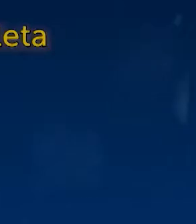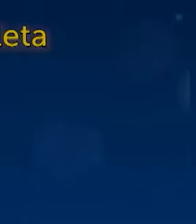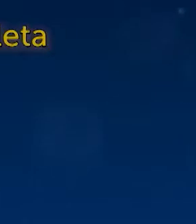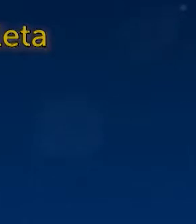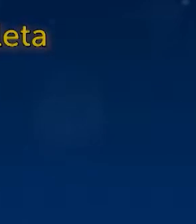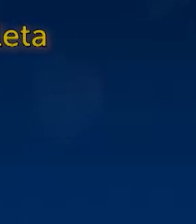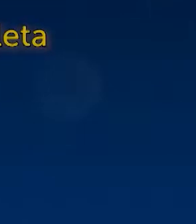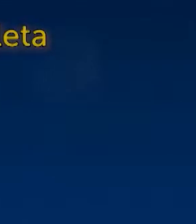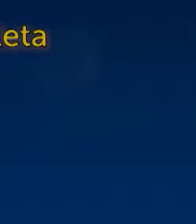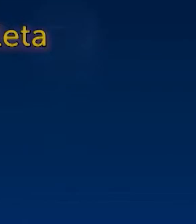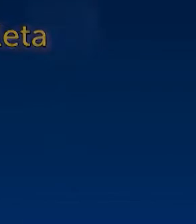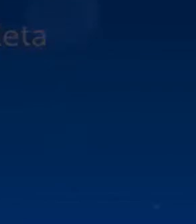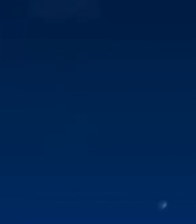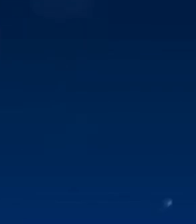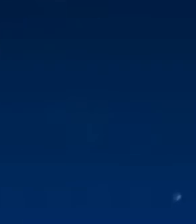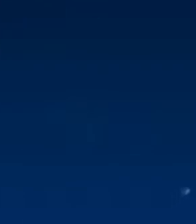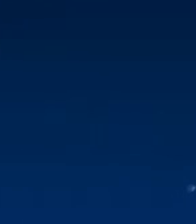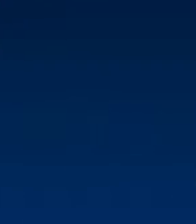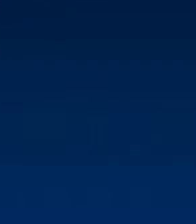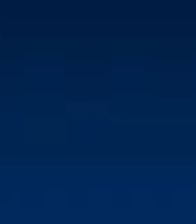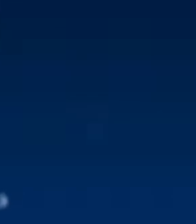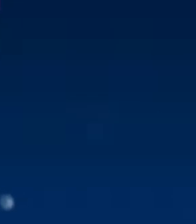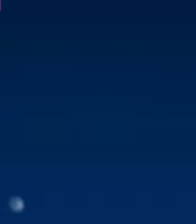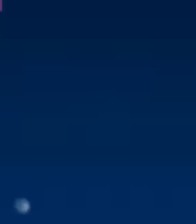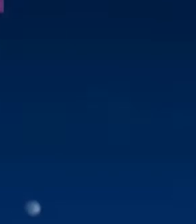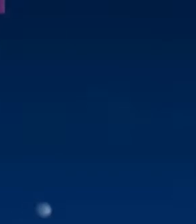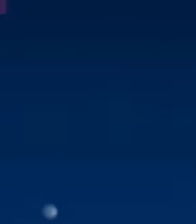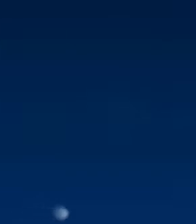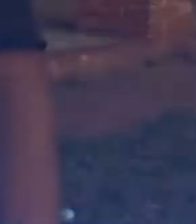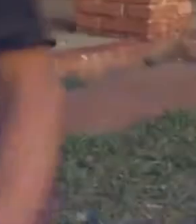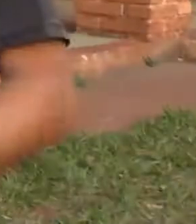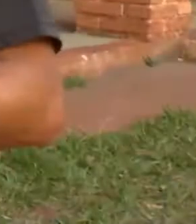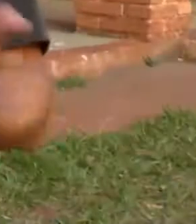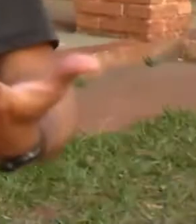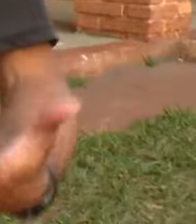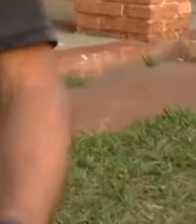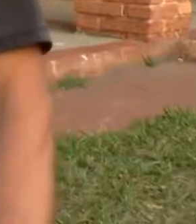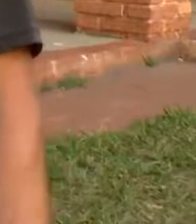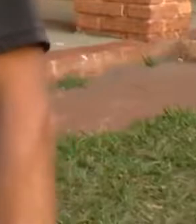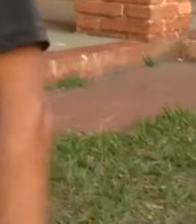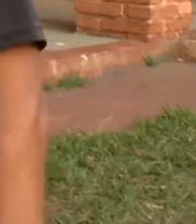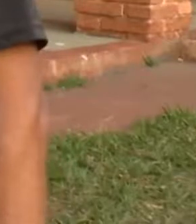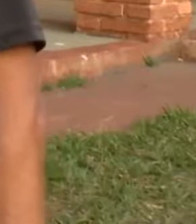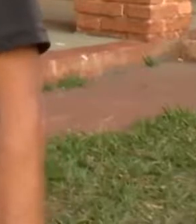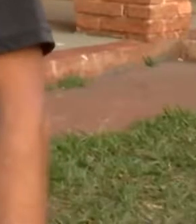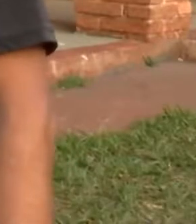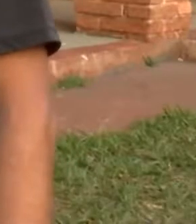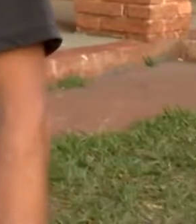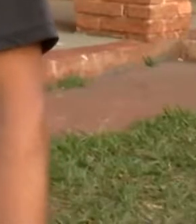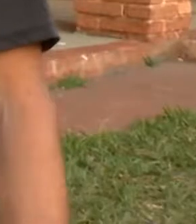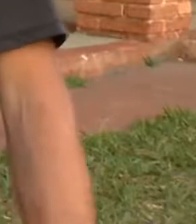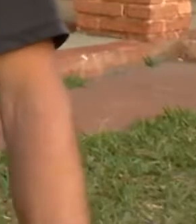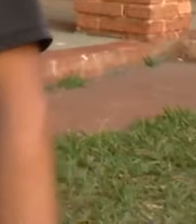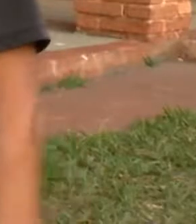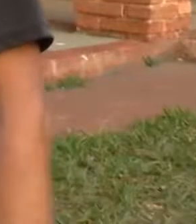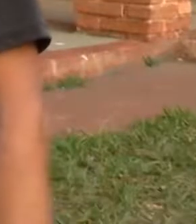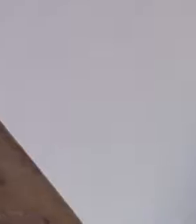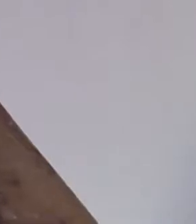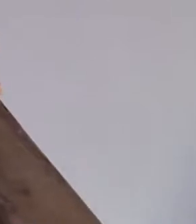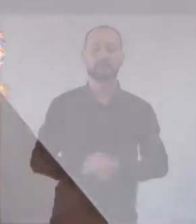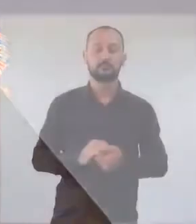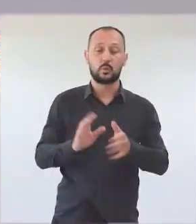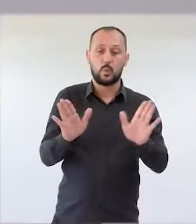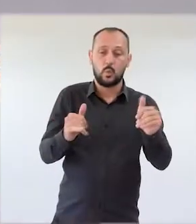bicycle, who travel all Europe. So we have different people at home,